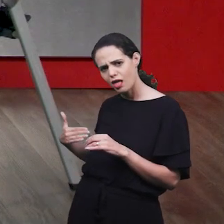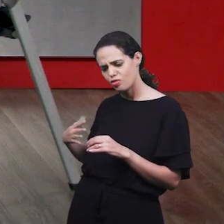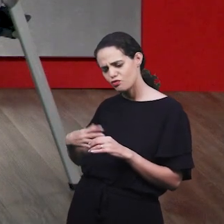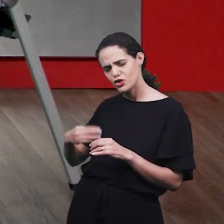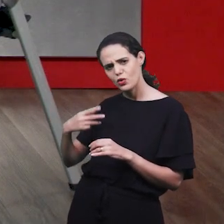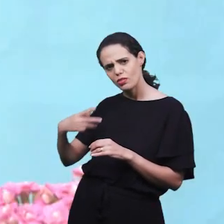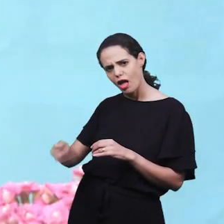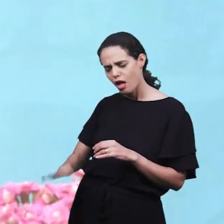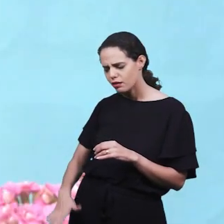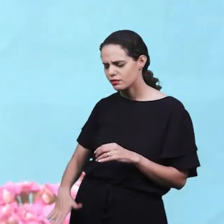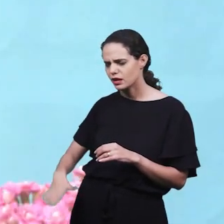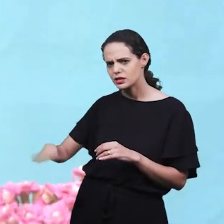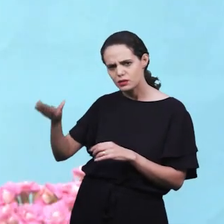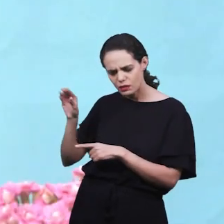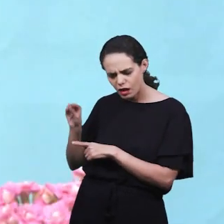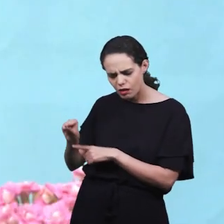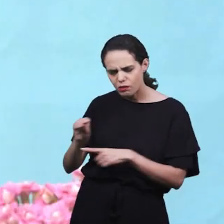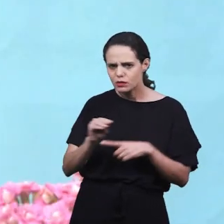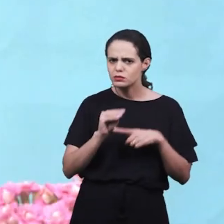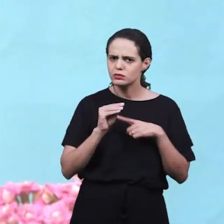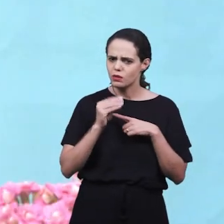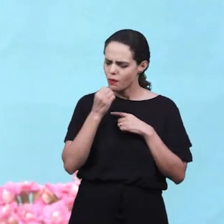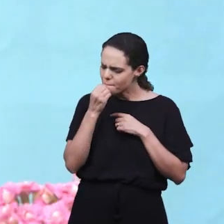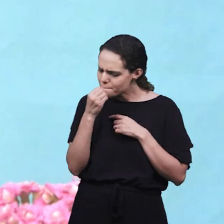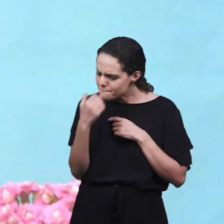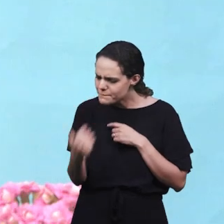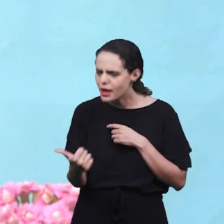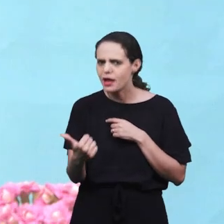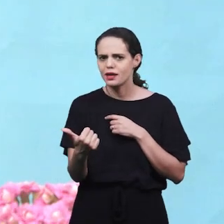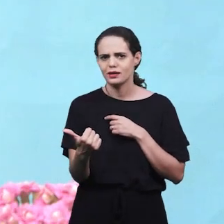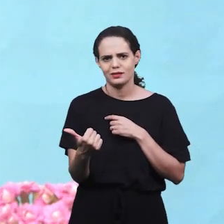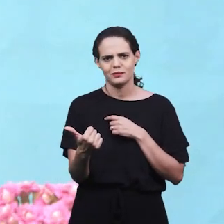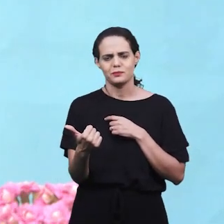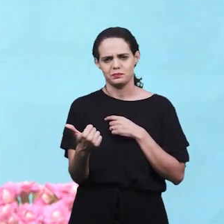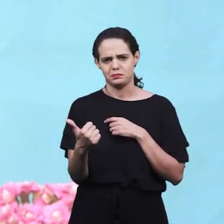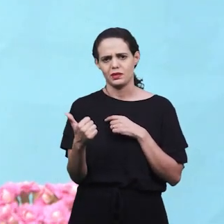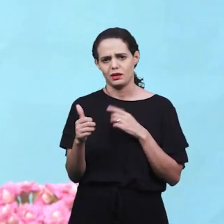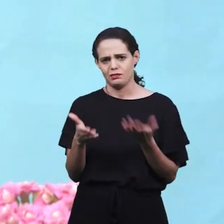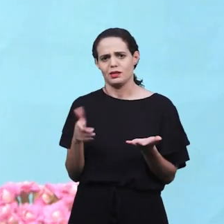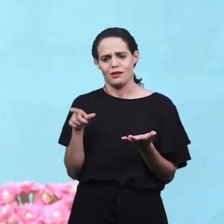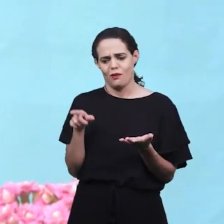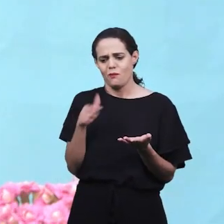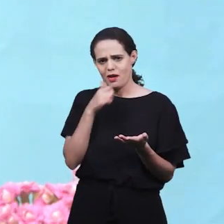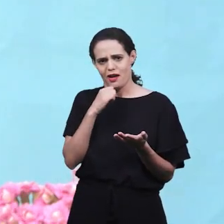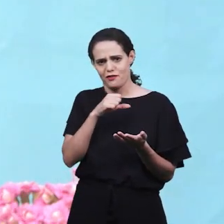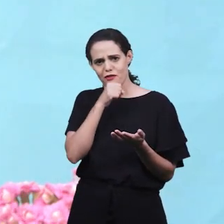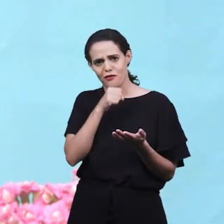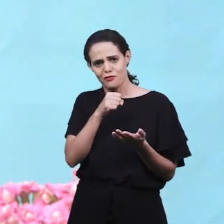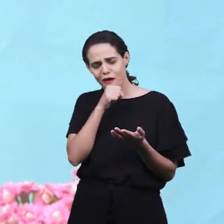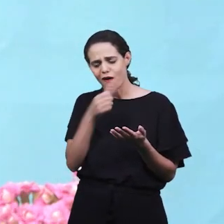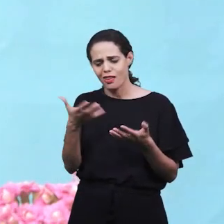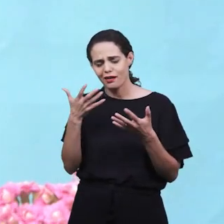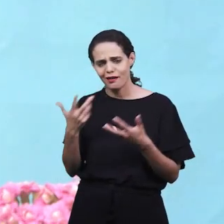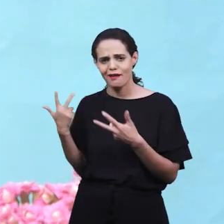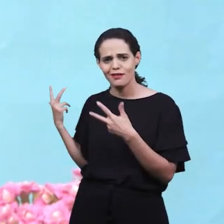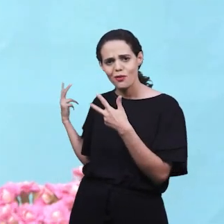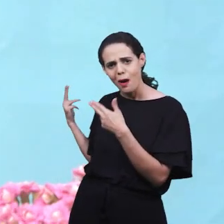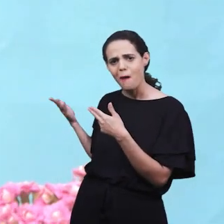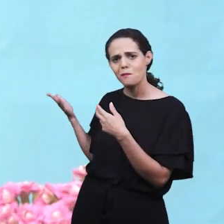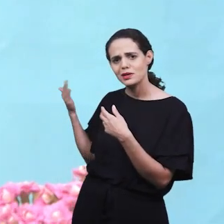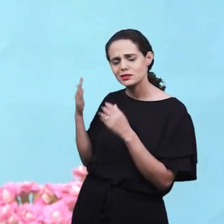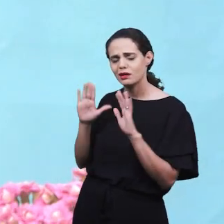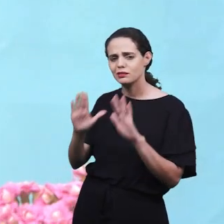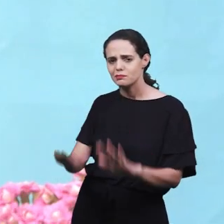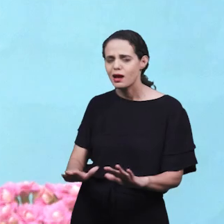Então, seguir as recomendações da sua época. Porém, os estudos sofreram atualizações, por